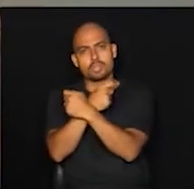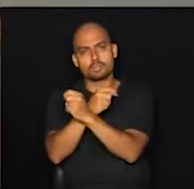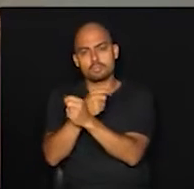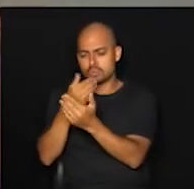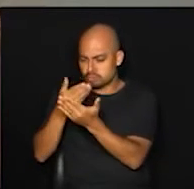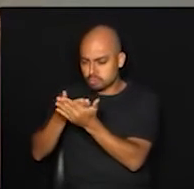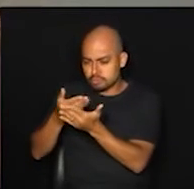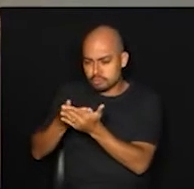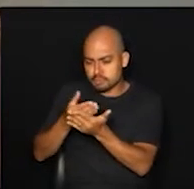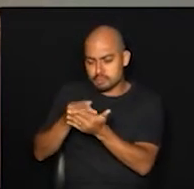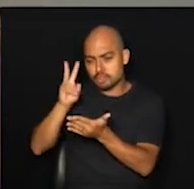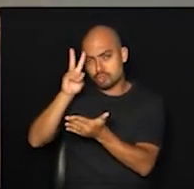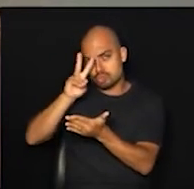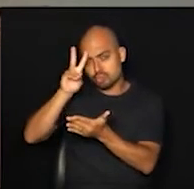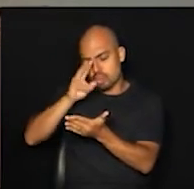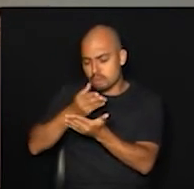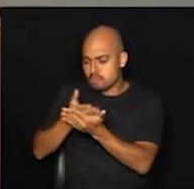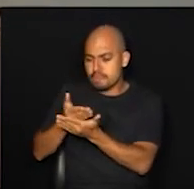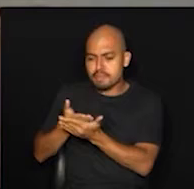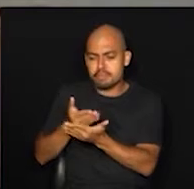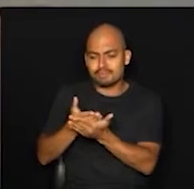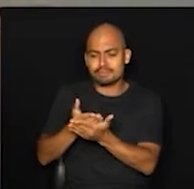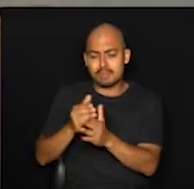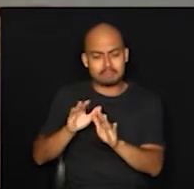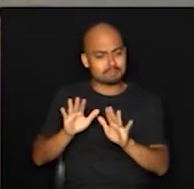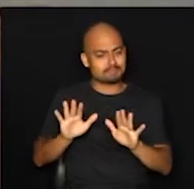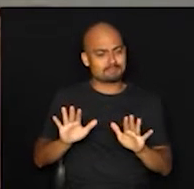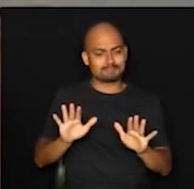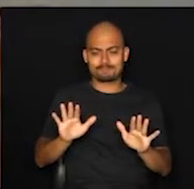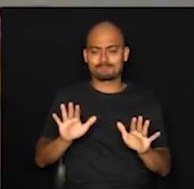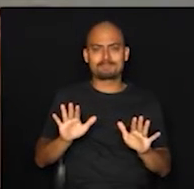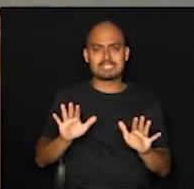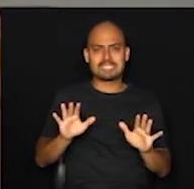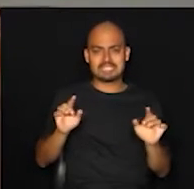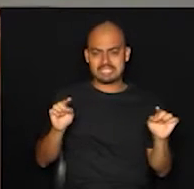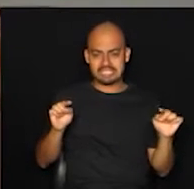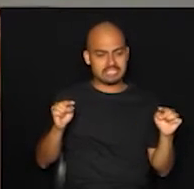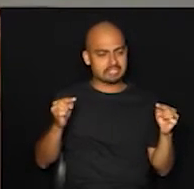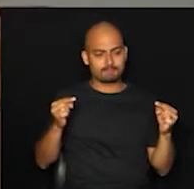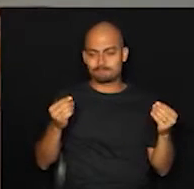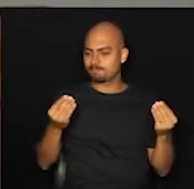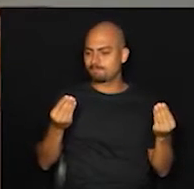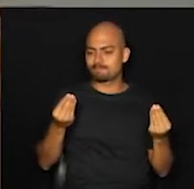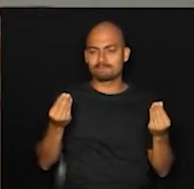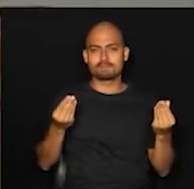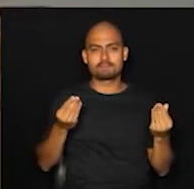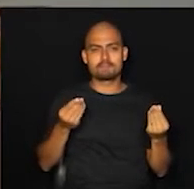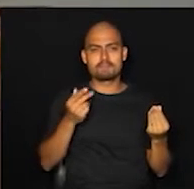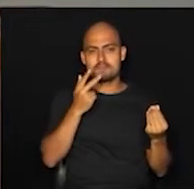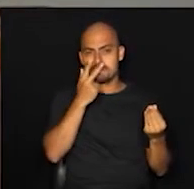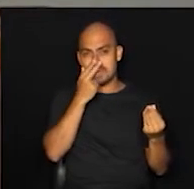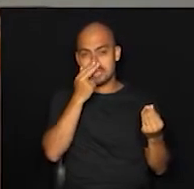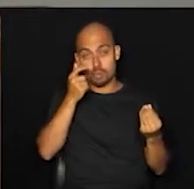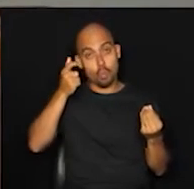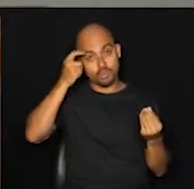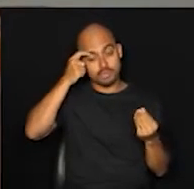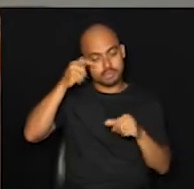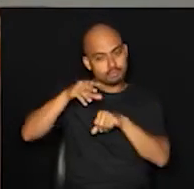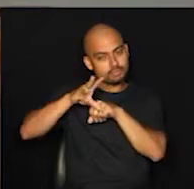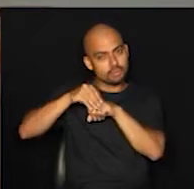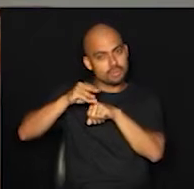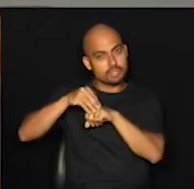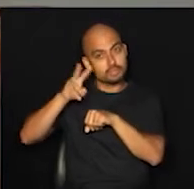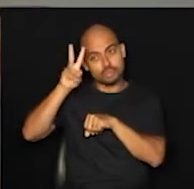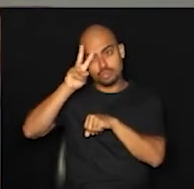Janeiro, mas sempre fui enfronhado, digamos assim, né, com conhecimento histórico. E aí eu